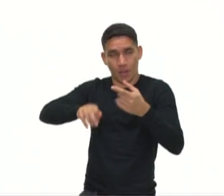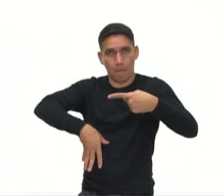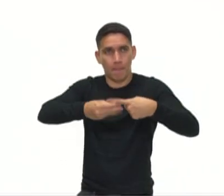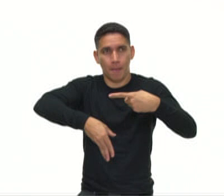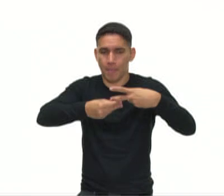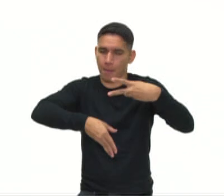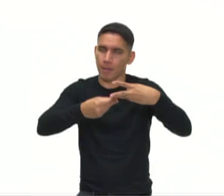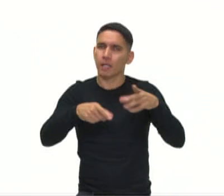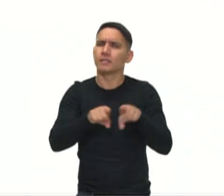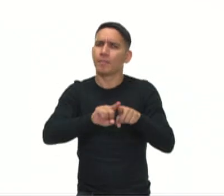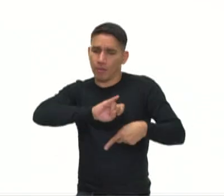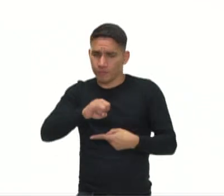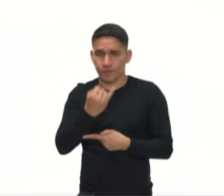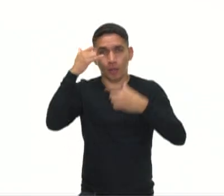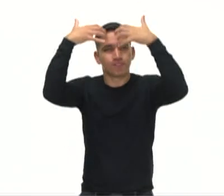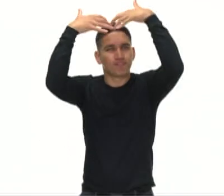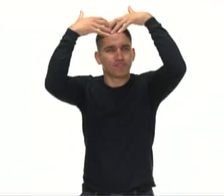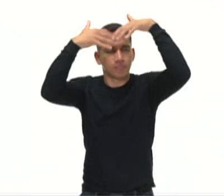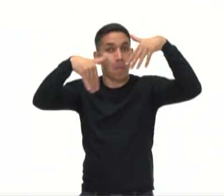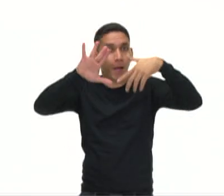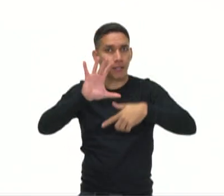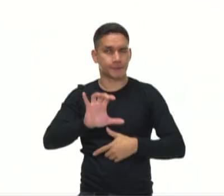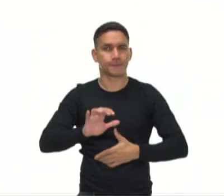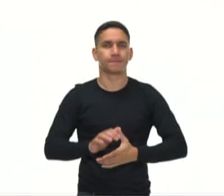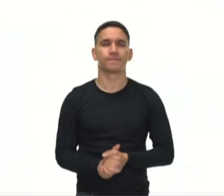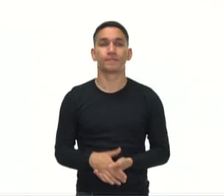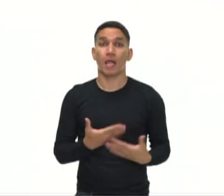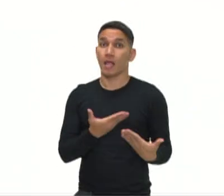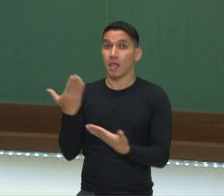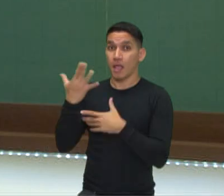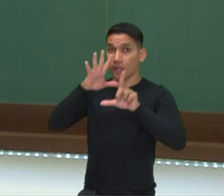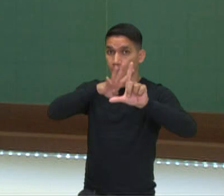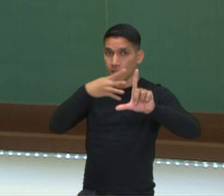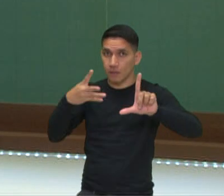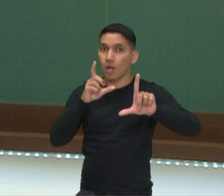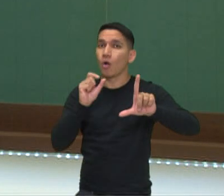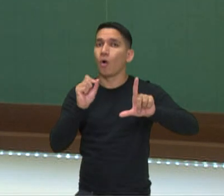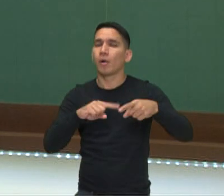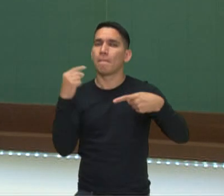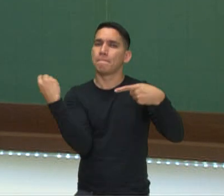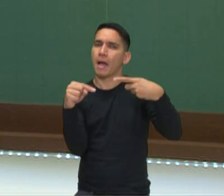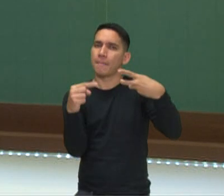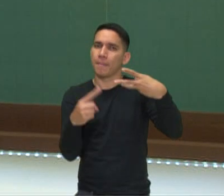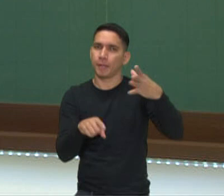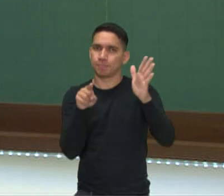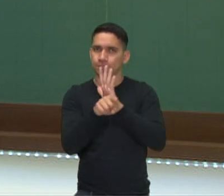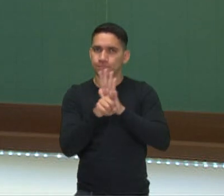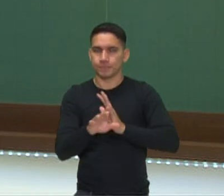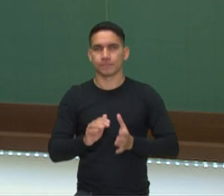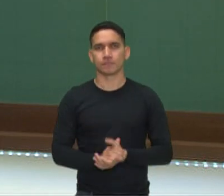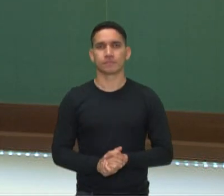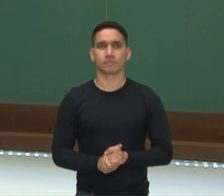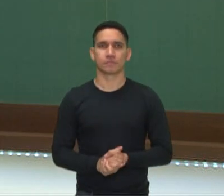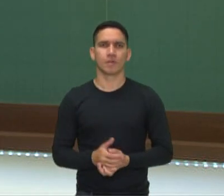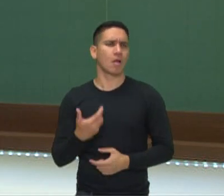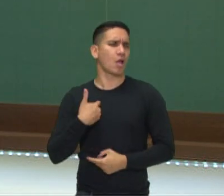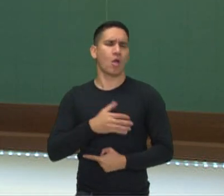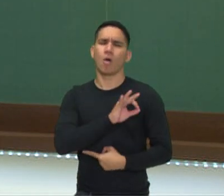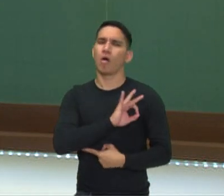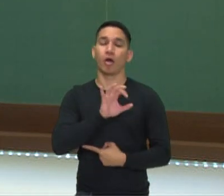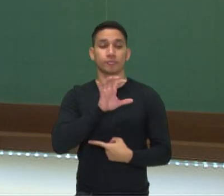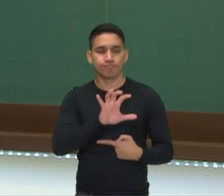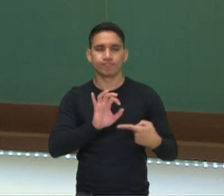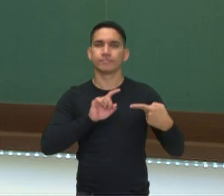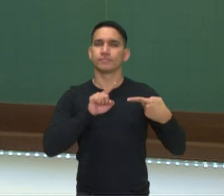aproveite para pensar mais sobre isso. Nessa tabela nós temos as seguintes questões. Eu sou muito bom em... Eu